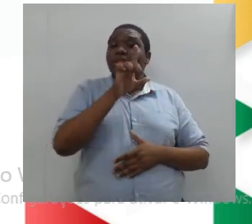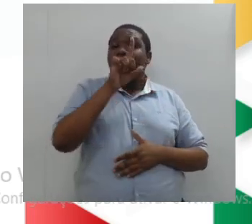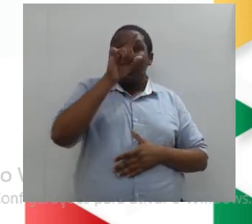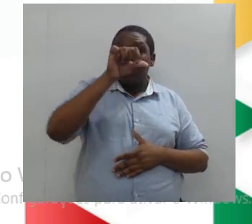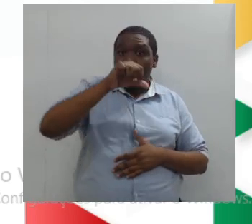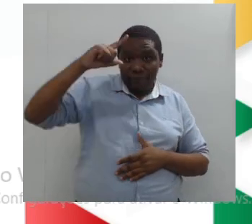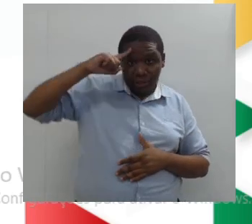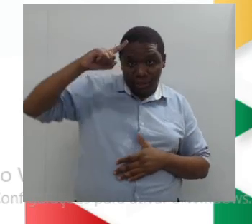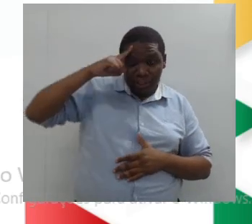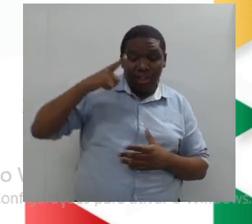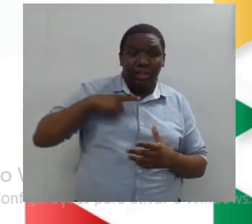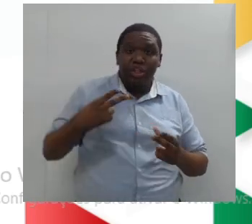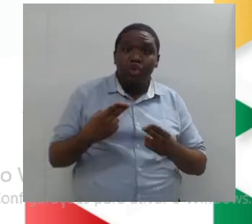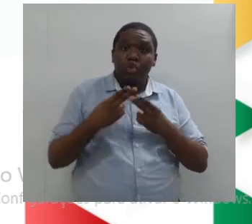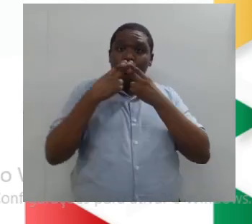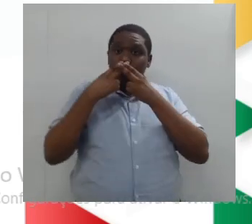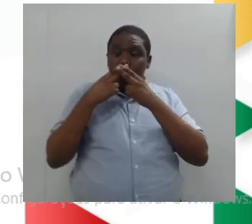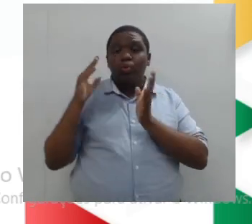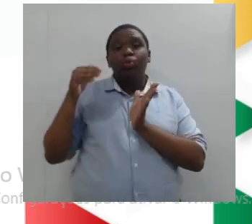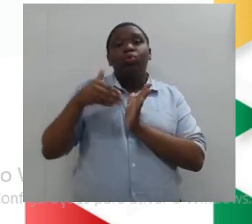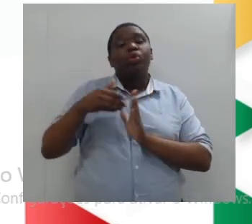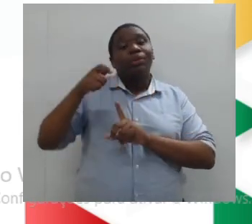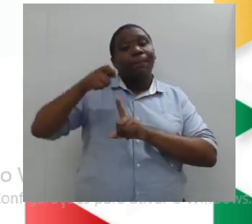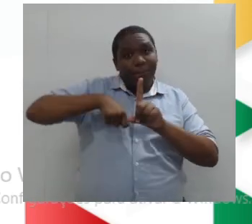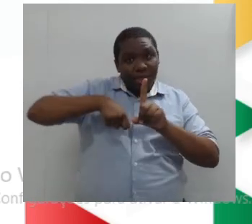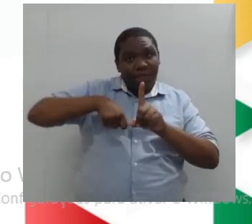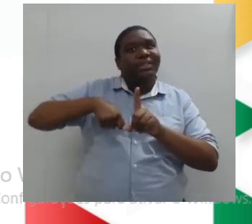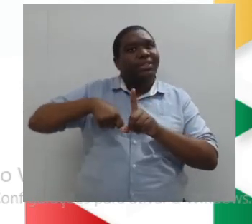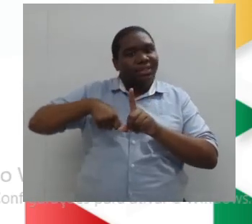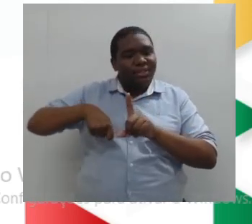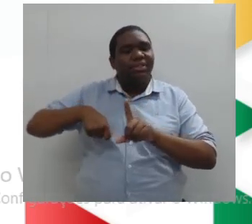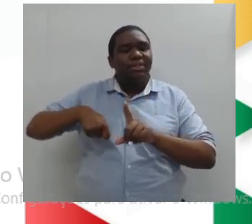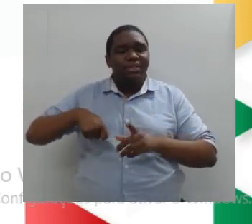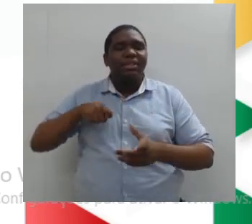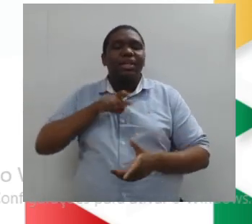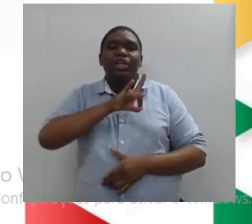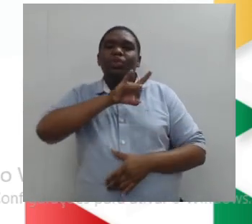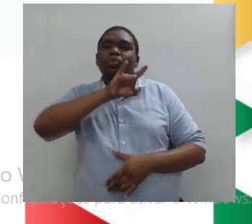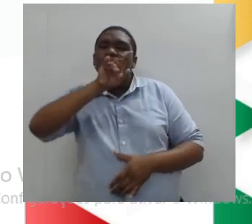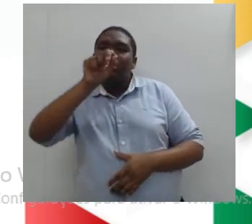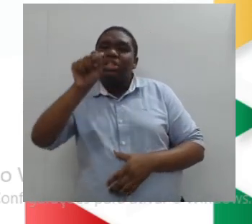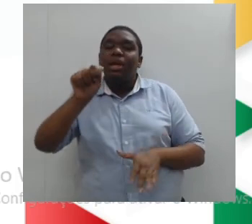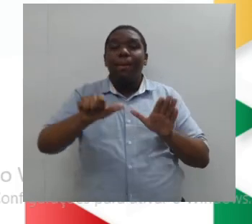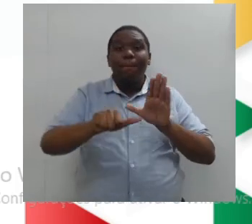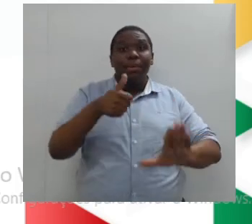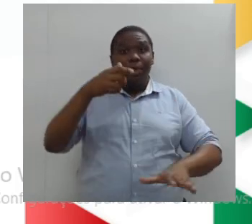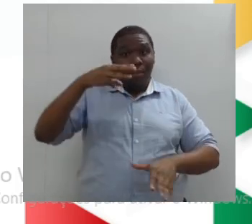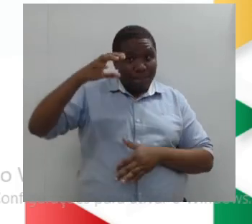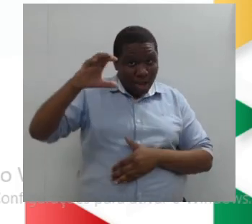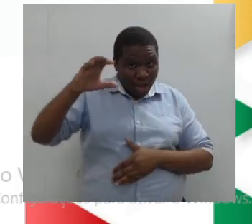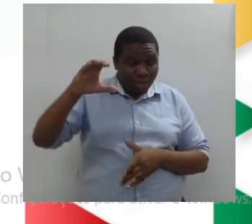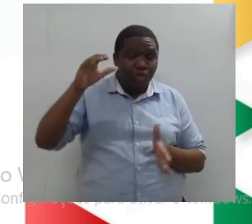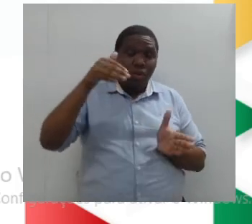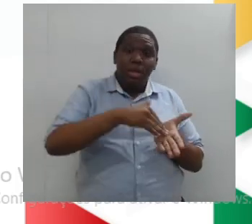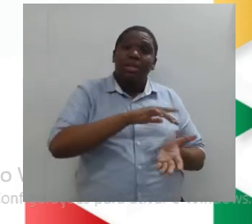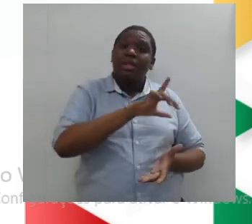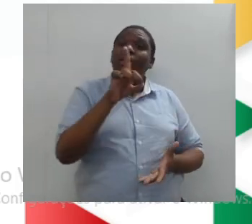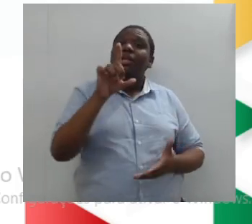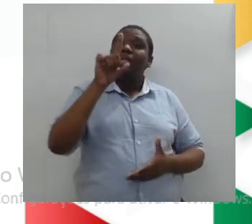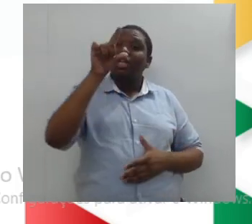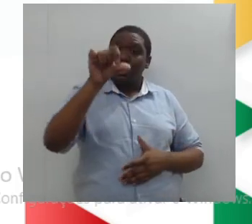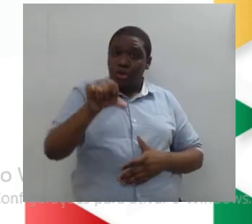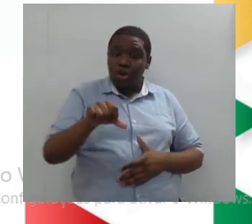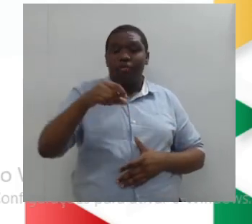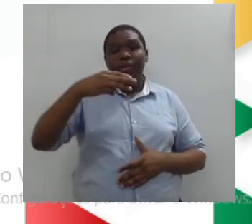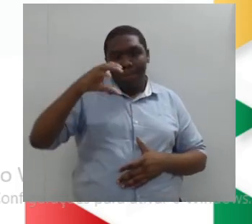dias. No último mês do calendário Bahá'í, que vai do dia 1º de março até